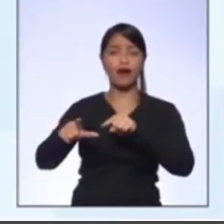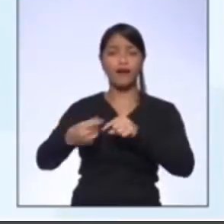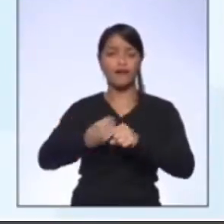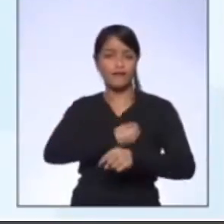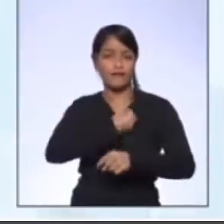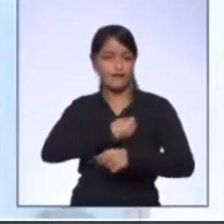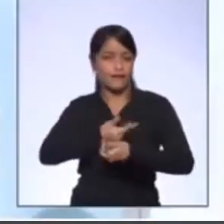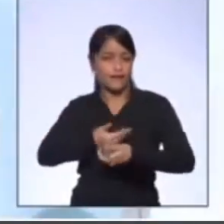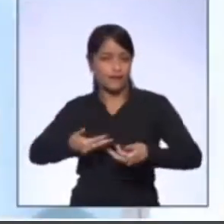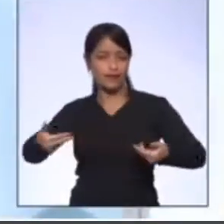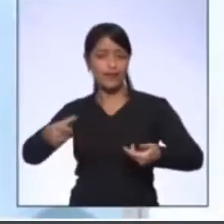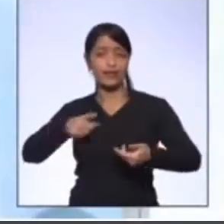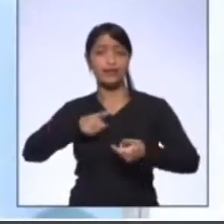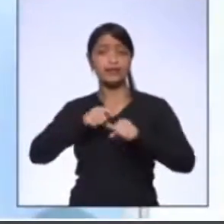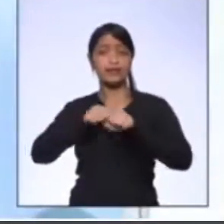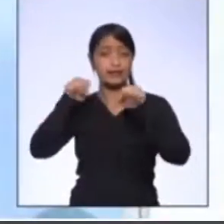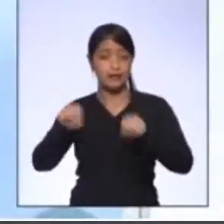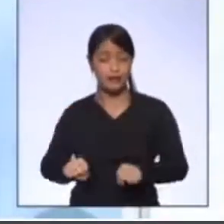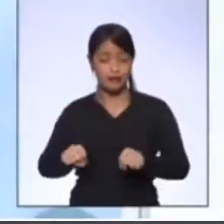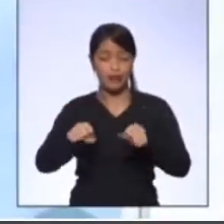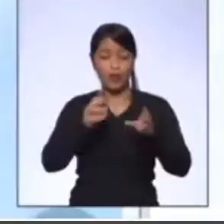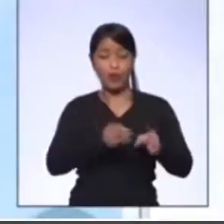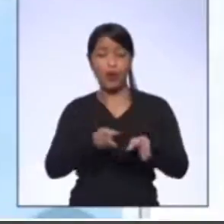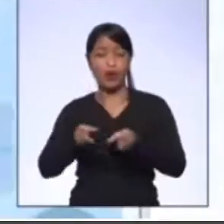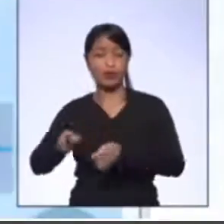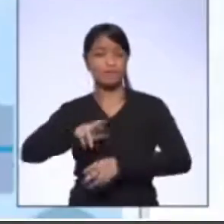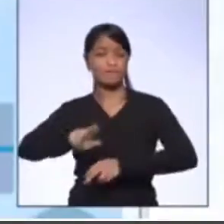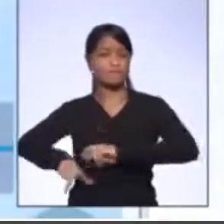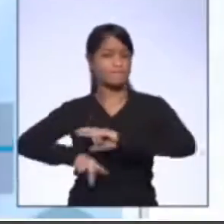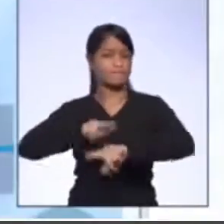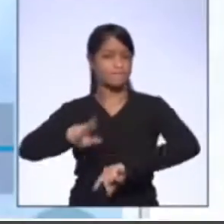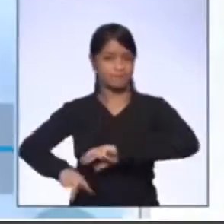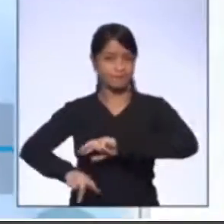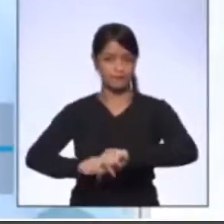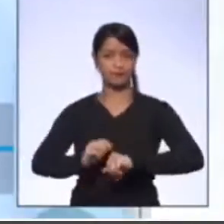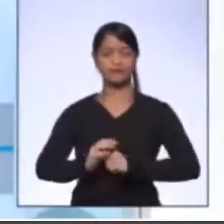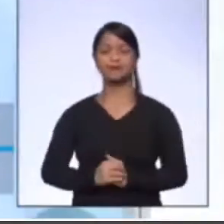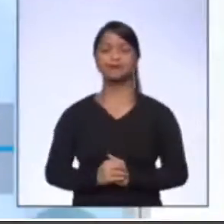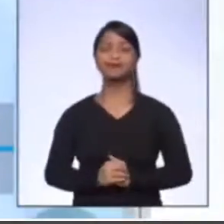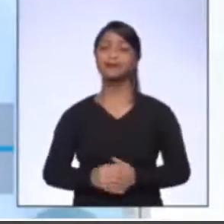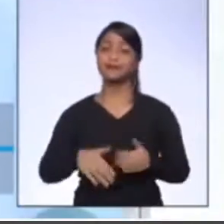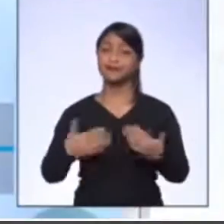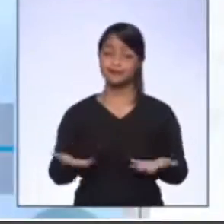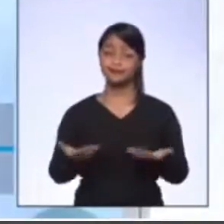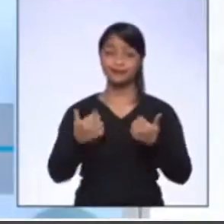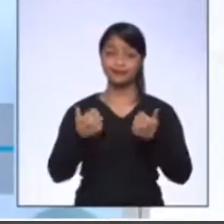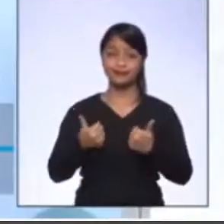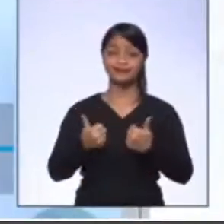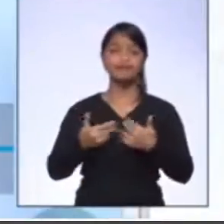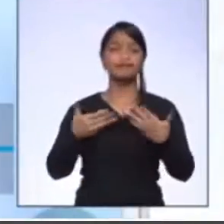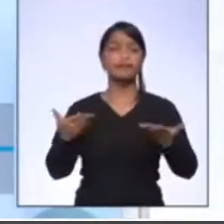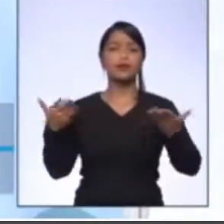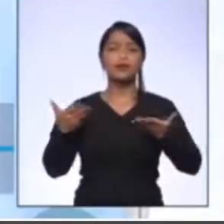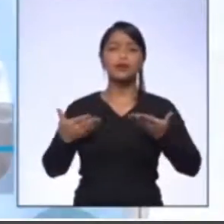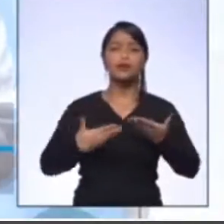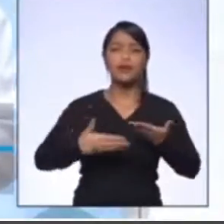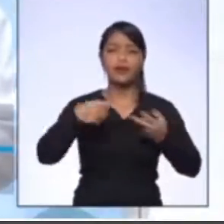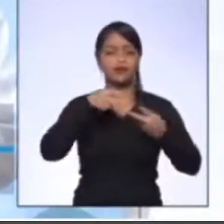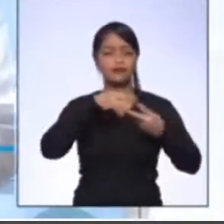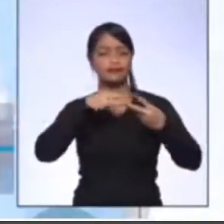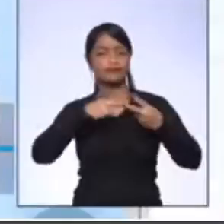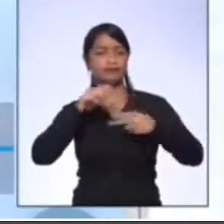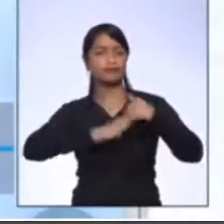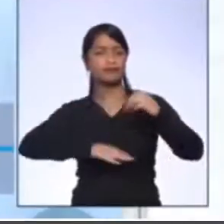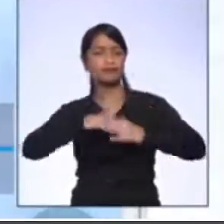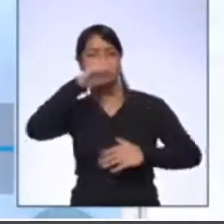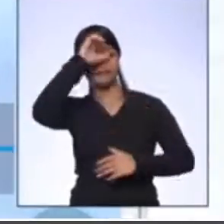diferentes níveis de organização é muito bem como que nós vamos fazer isso né então